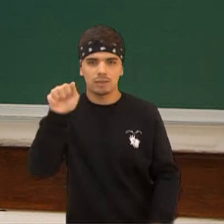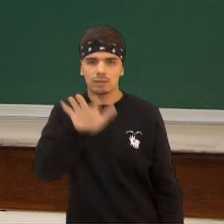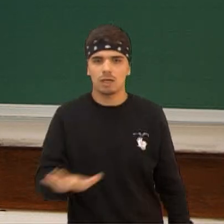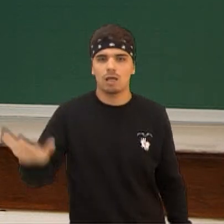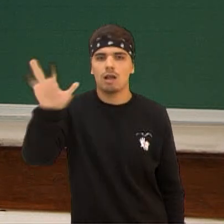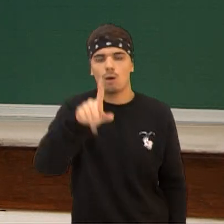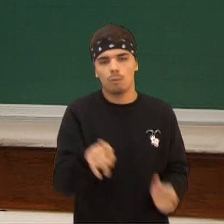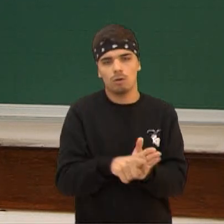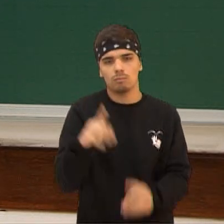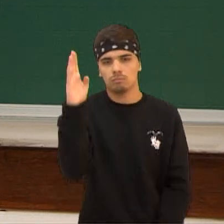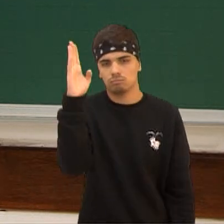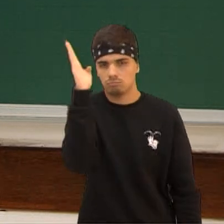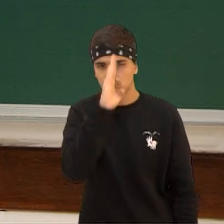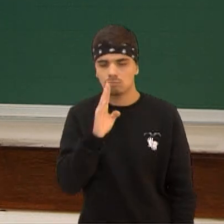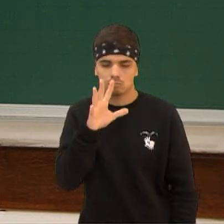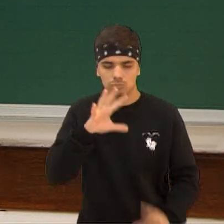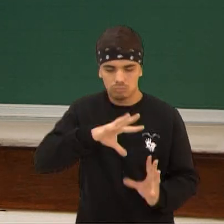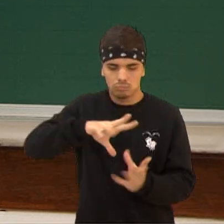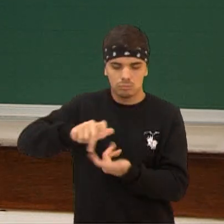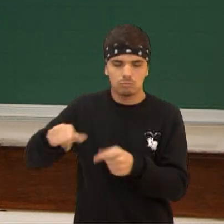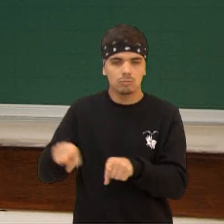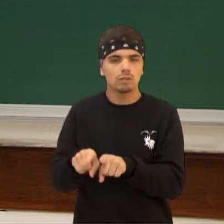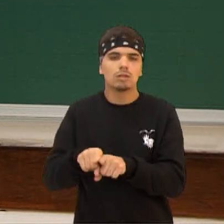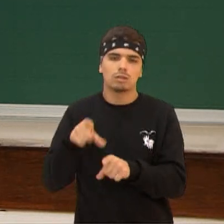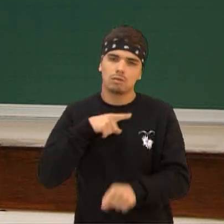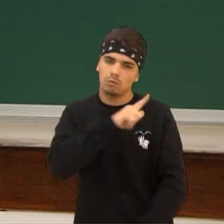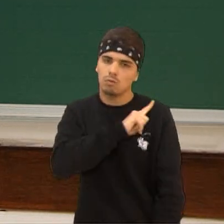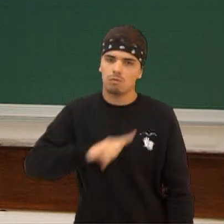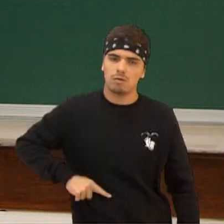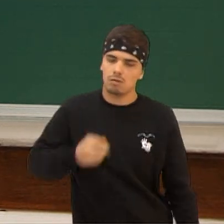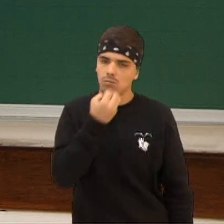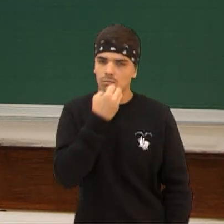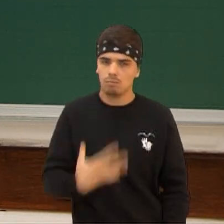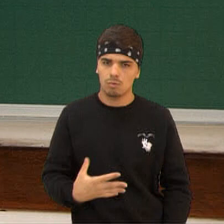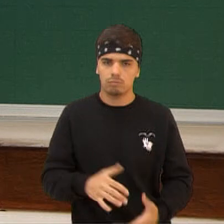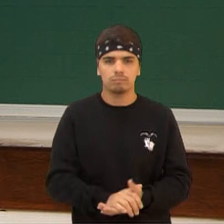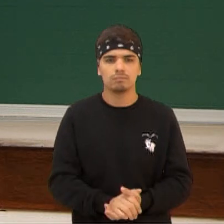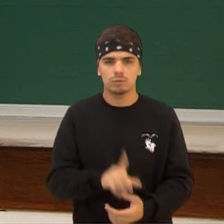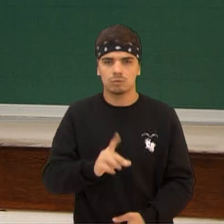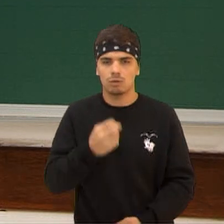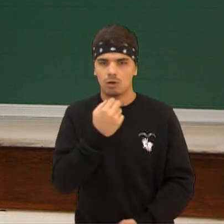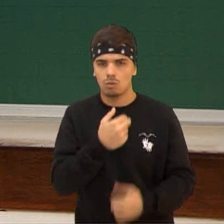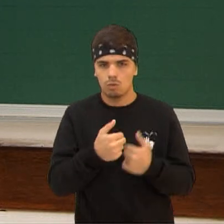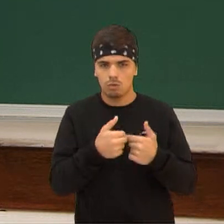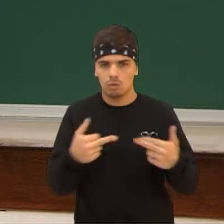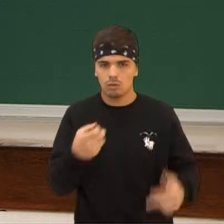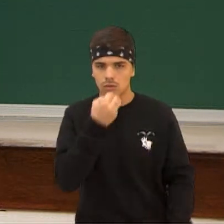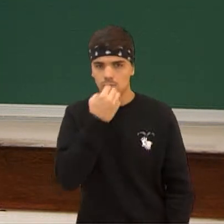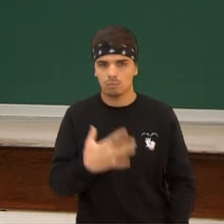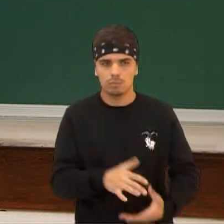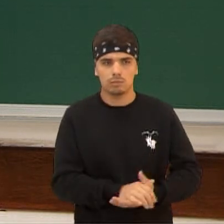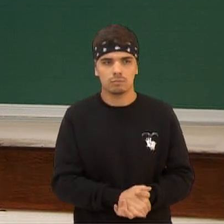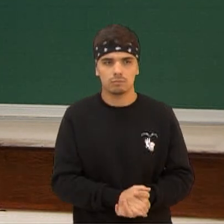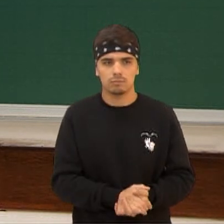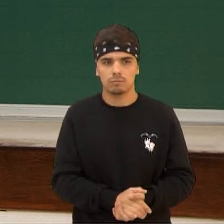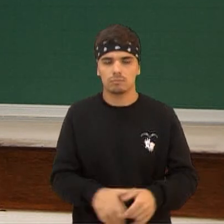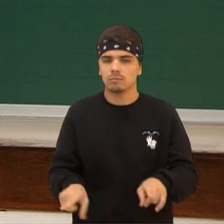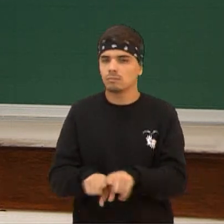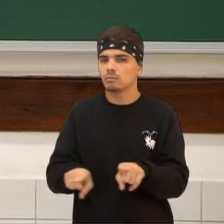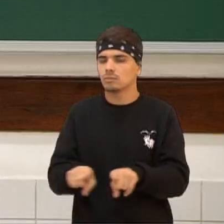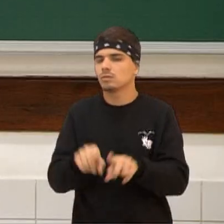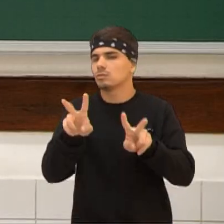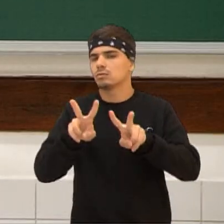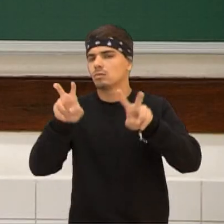crítica geral do mundo, ele teve um governo muito excelente, só coisas favoráveis a ele, certo? E quando a gente